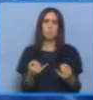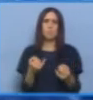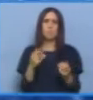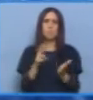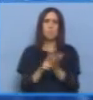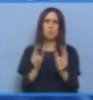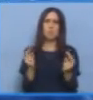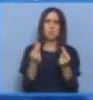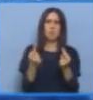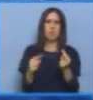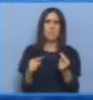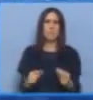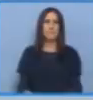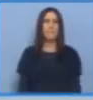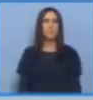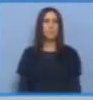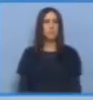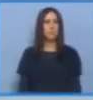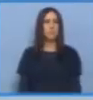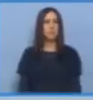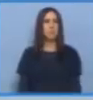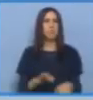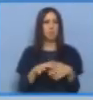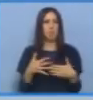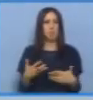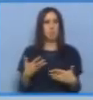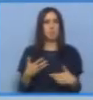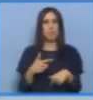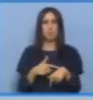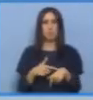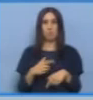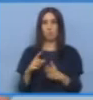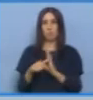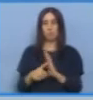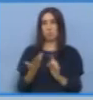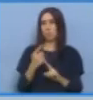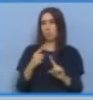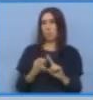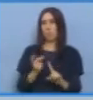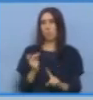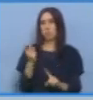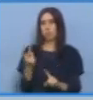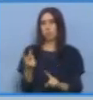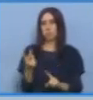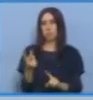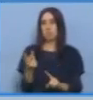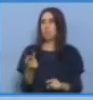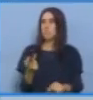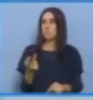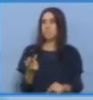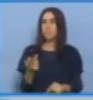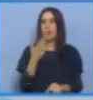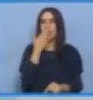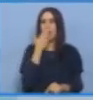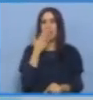reconhecido. Porque atualmente o tempo que se passa num projeto, por exemplo, de 1 ano ou 2 anos, acaba por ser